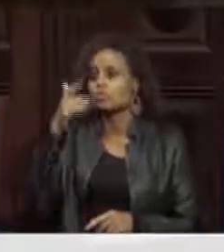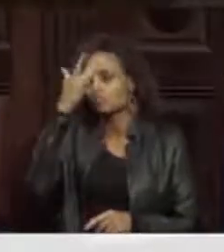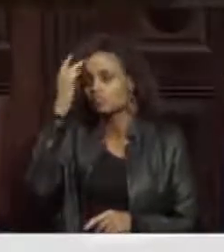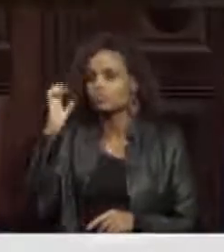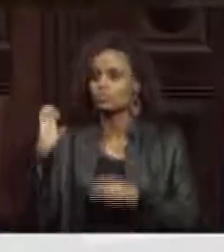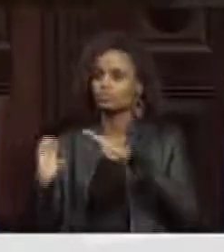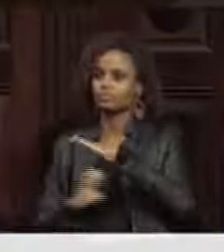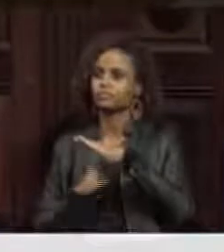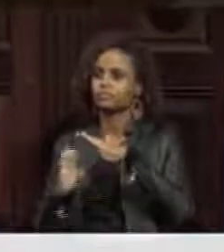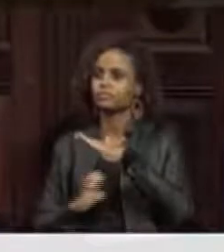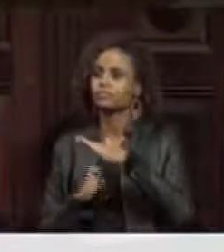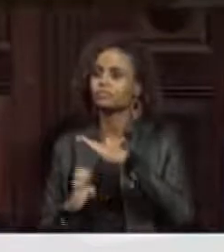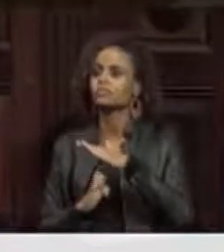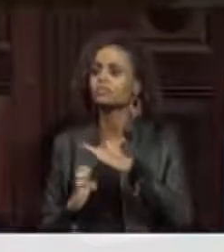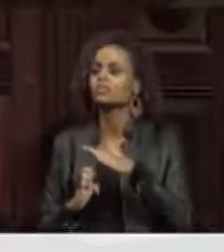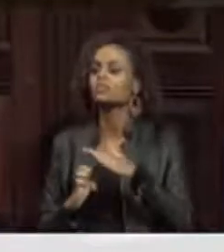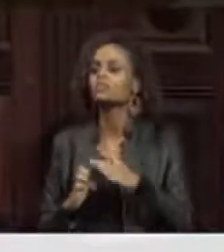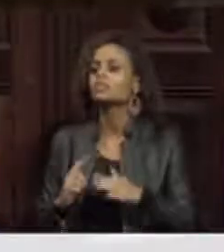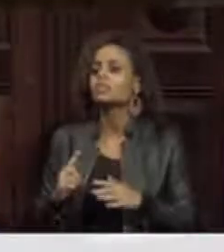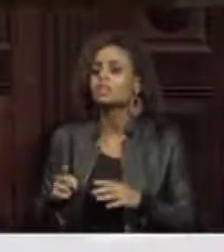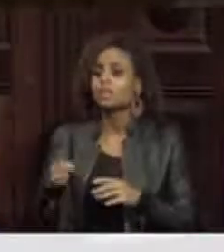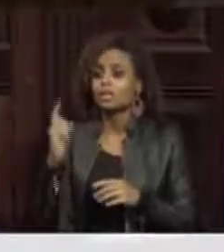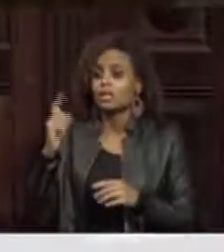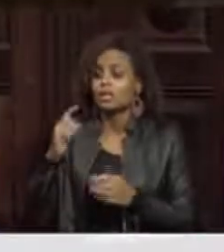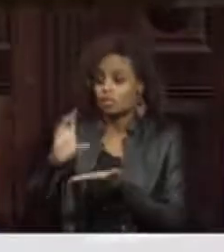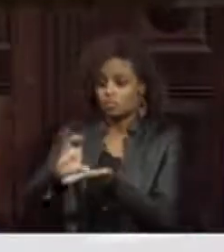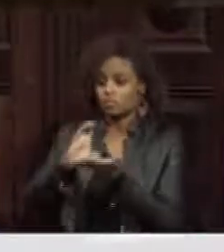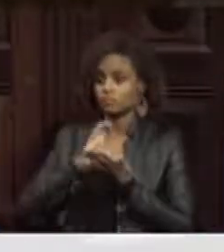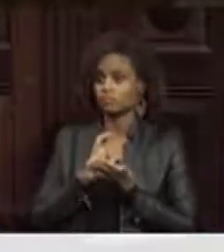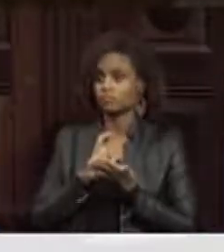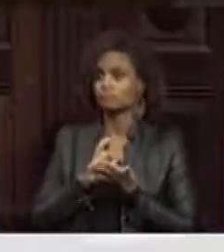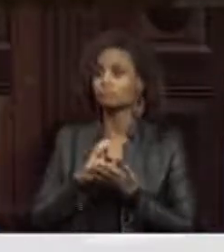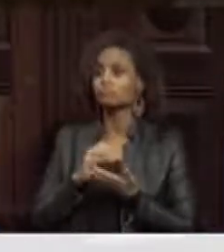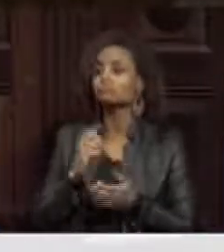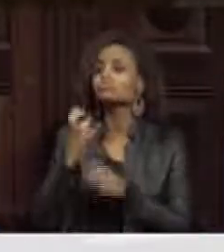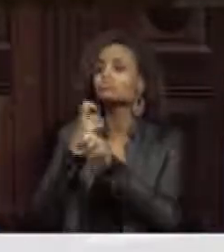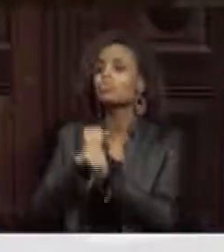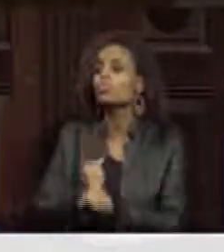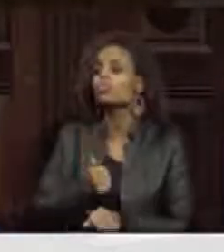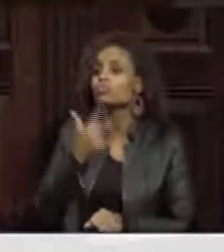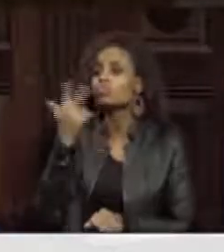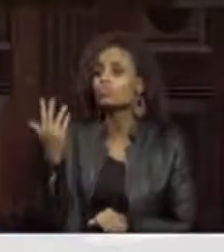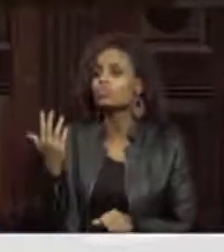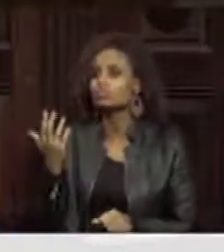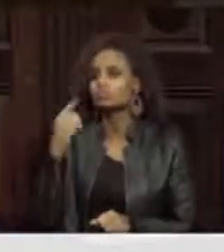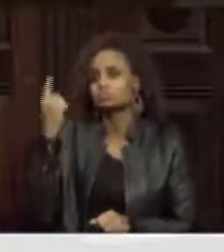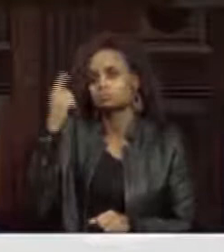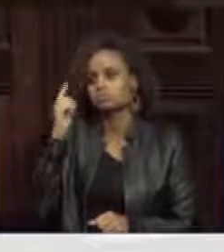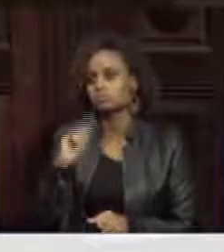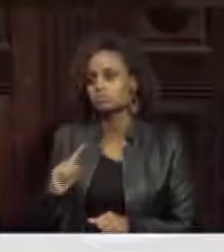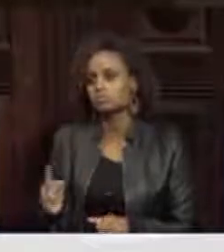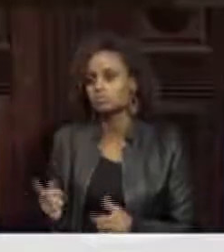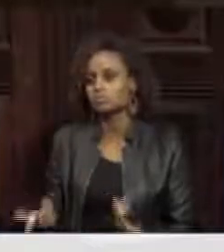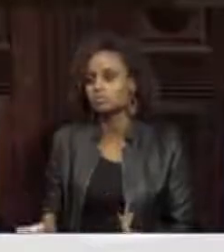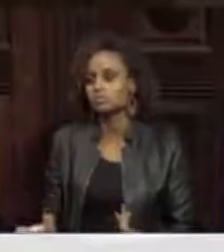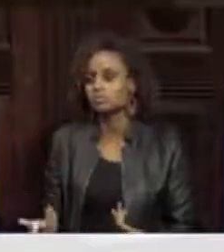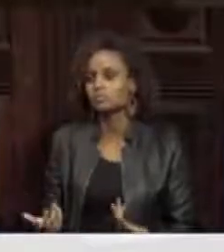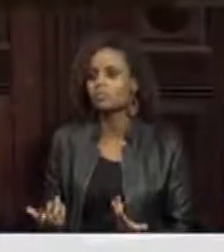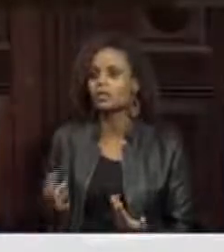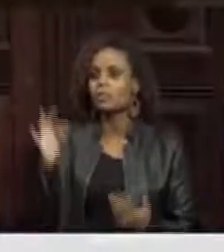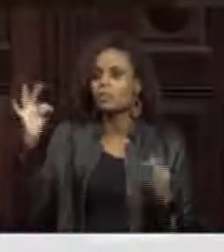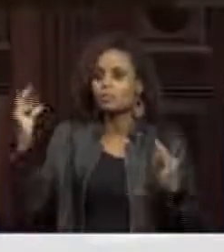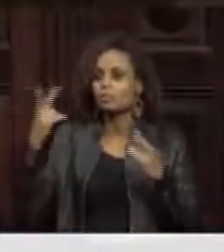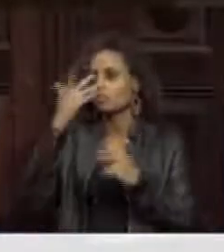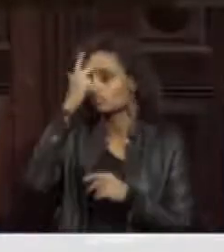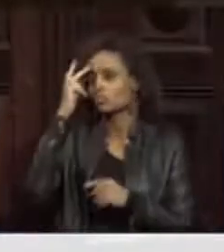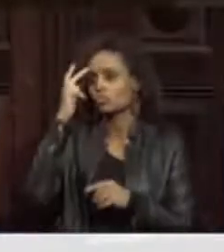que esses empresários ganham com sacrifício de toda a população do Estado do Rio de